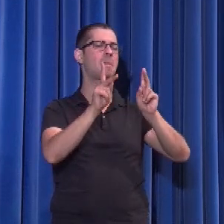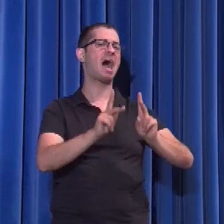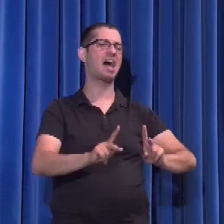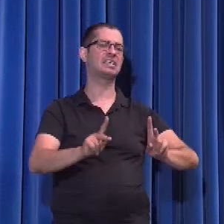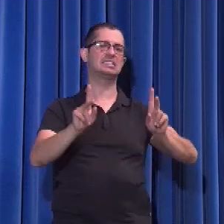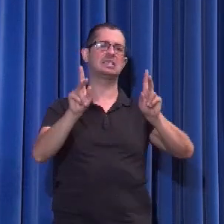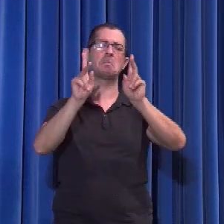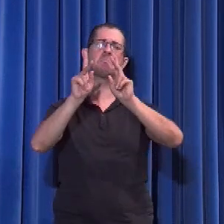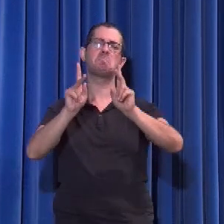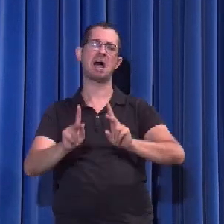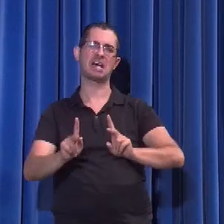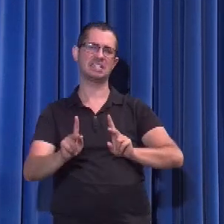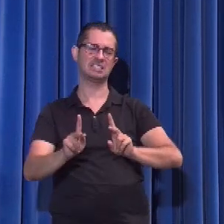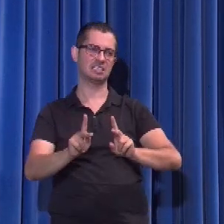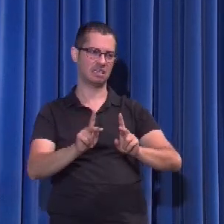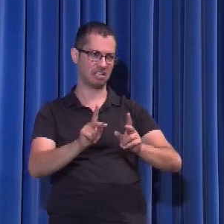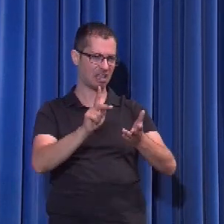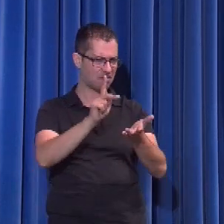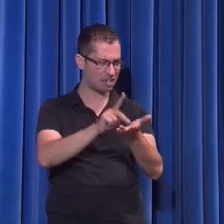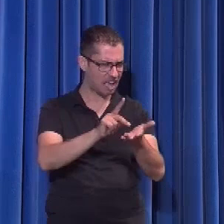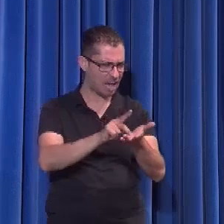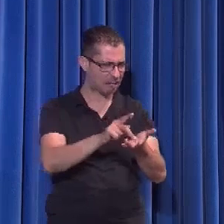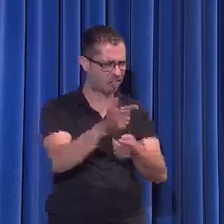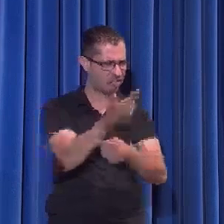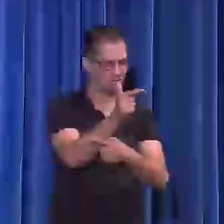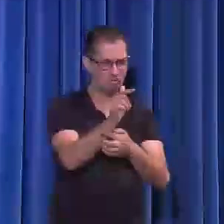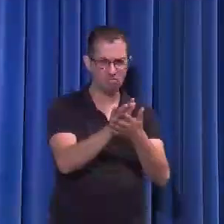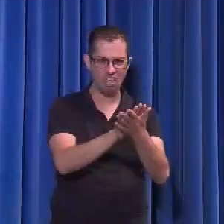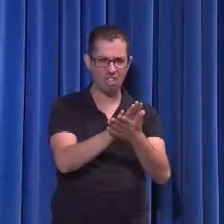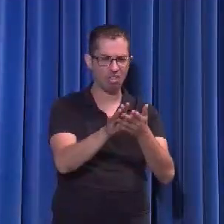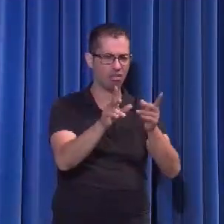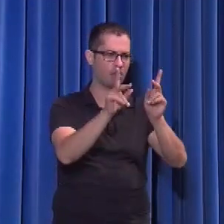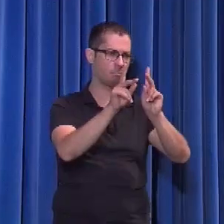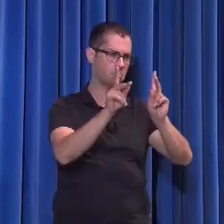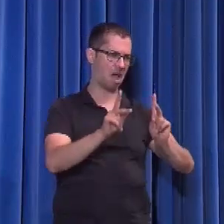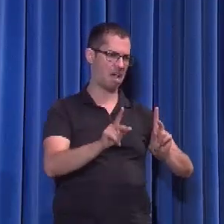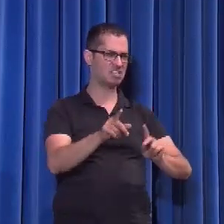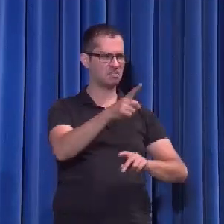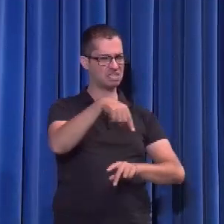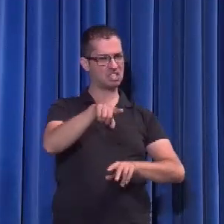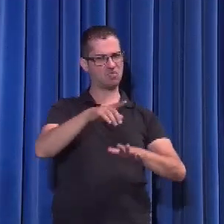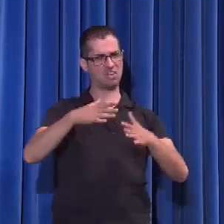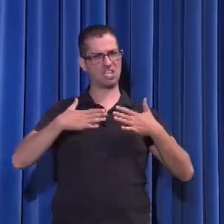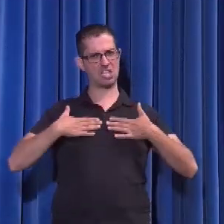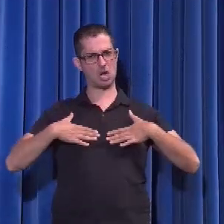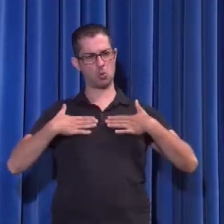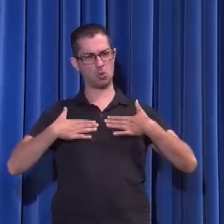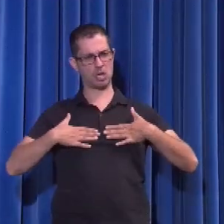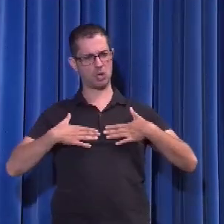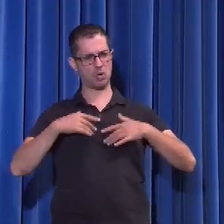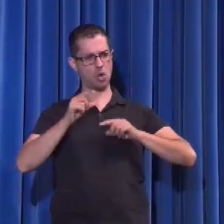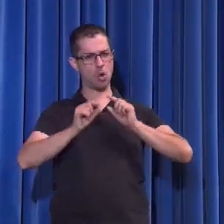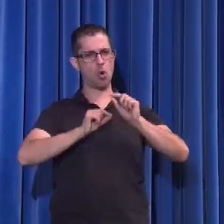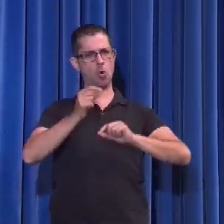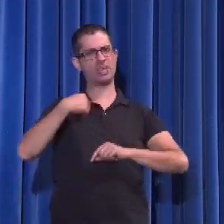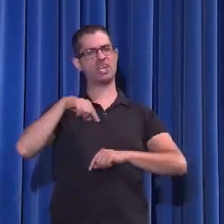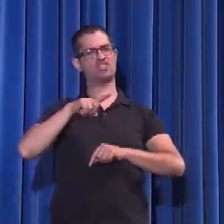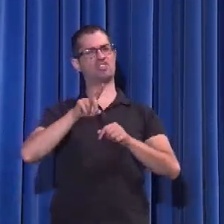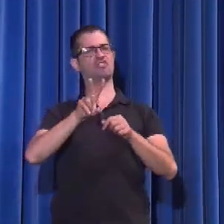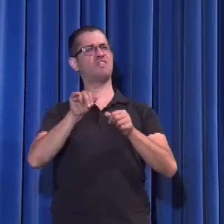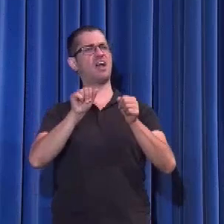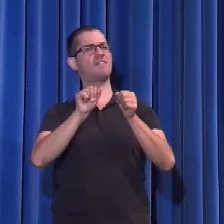paz, quando não há paz. Fiquem tranquilos. As medidas que nós estamos tomando